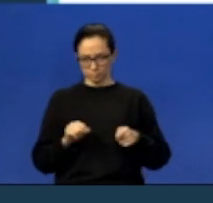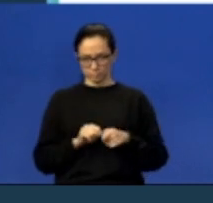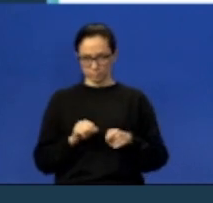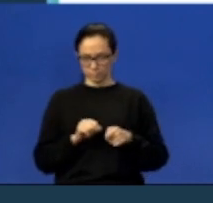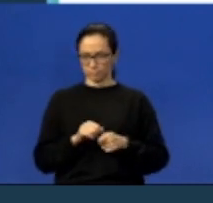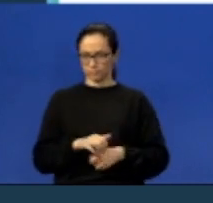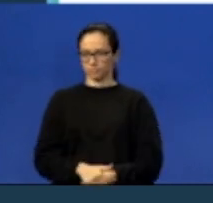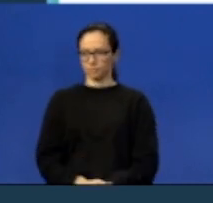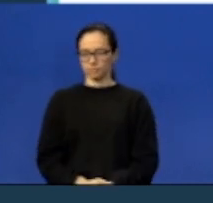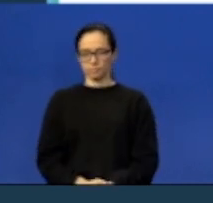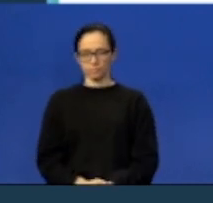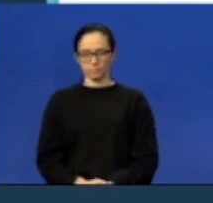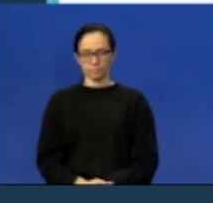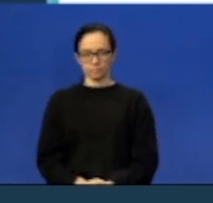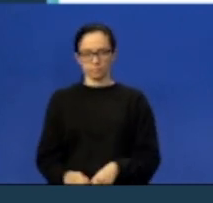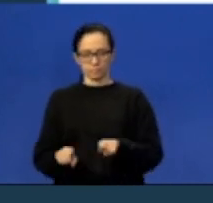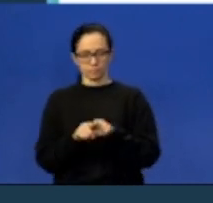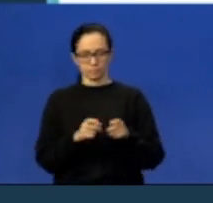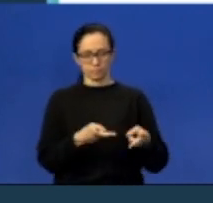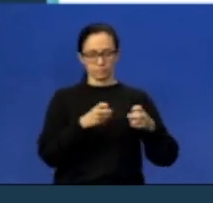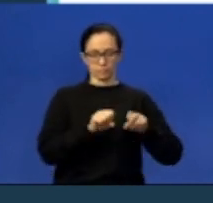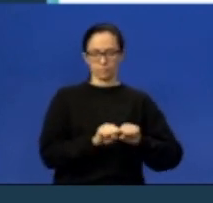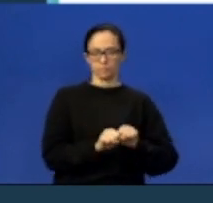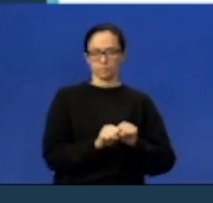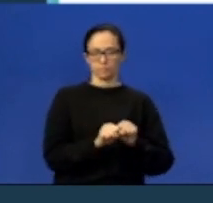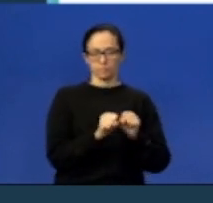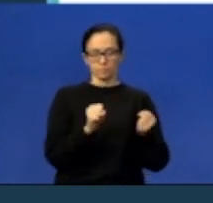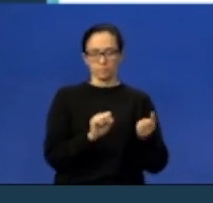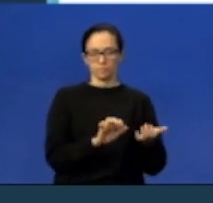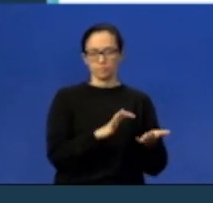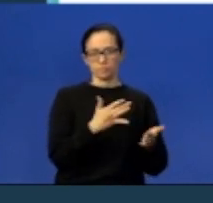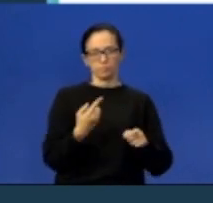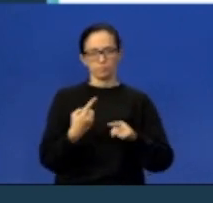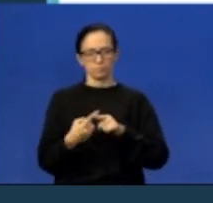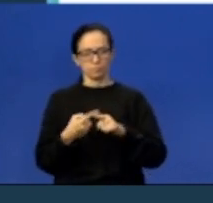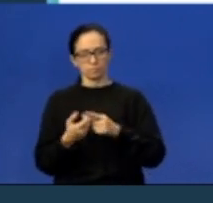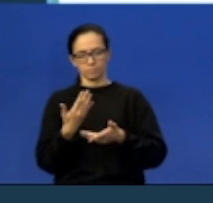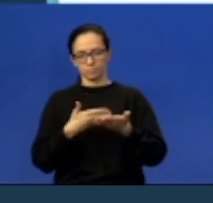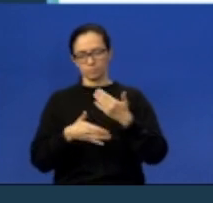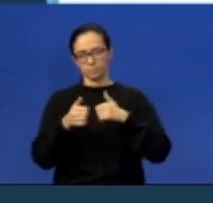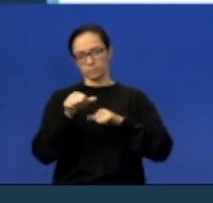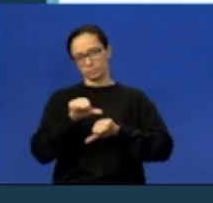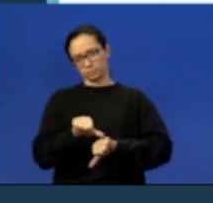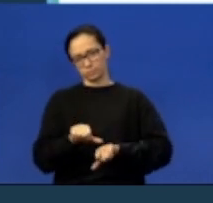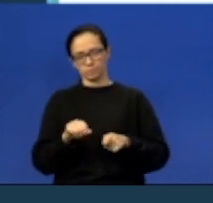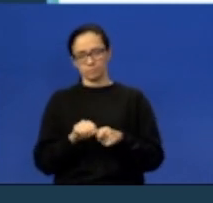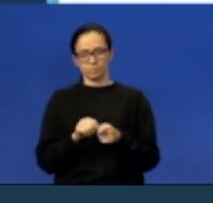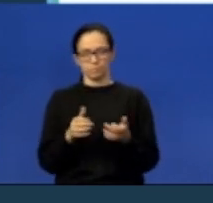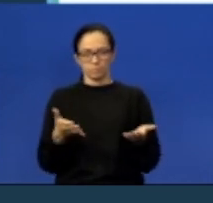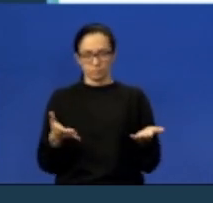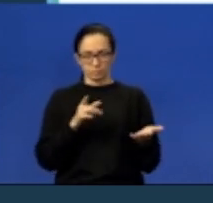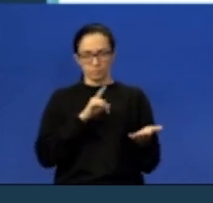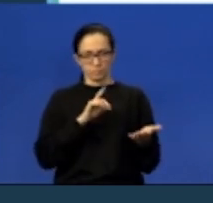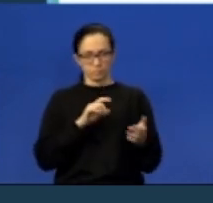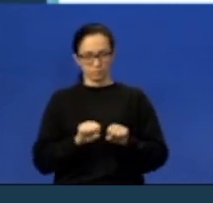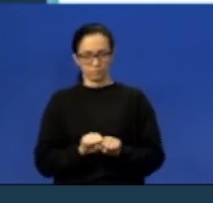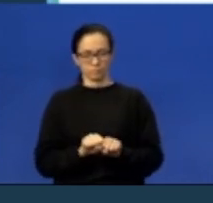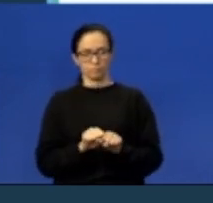sua posição inicial. E o ponto de fratura significa que ocorreu a falência total do tecido e então o osso ele